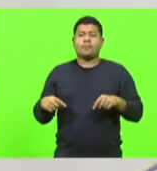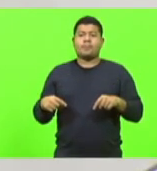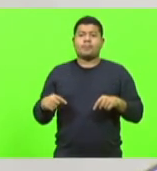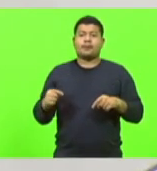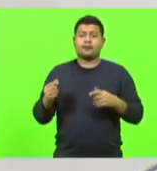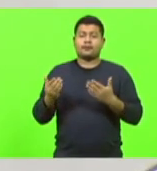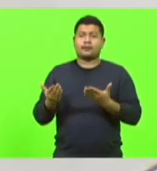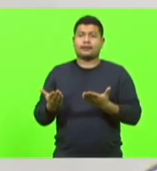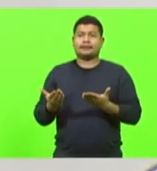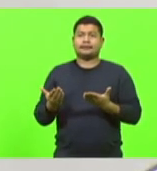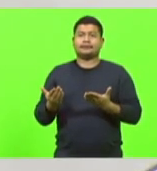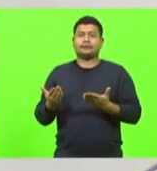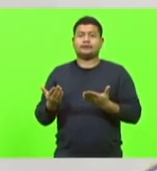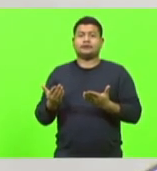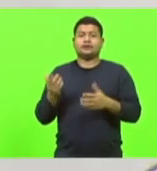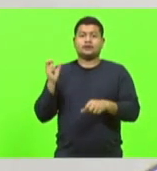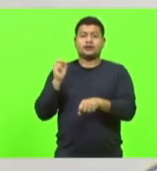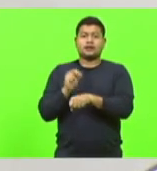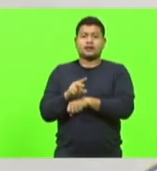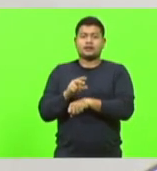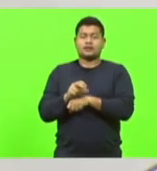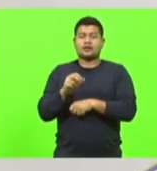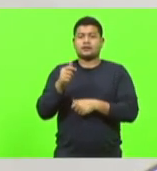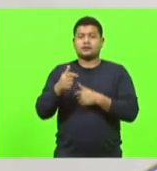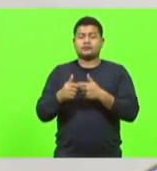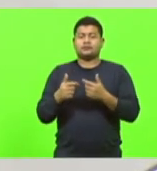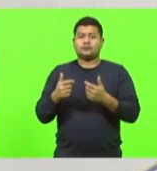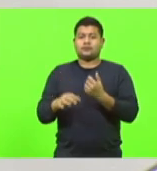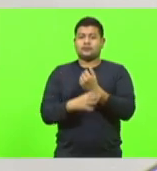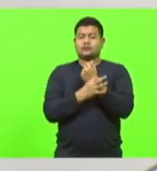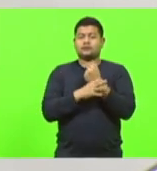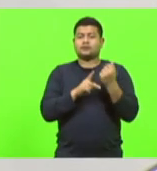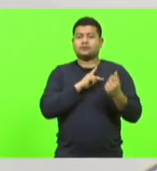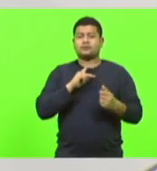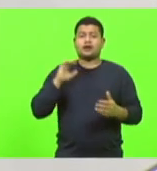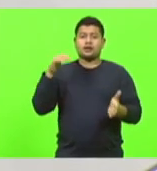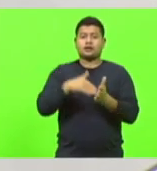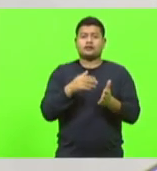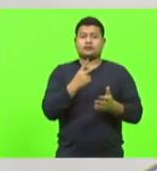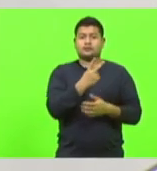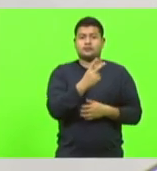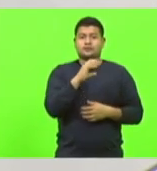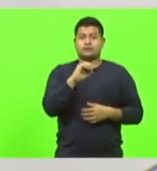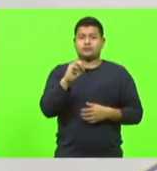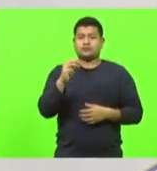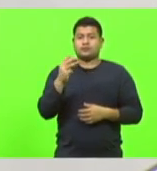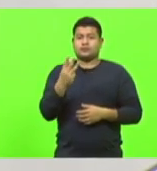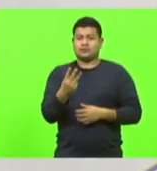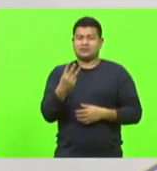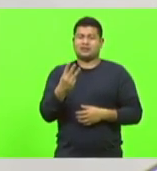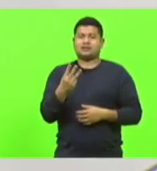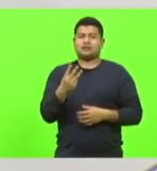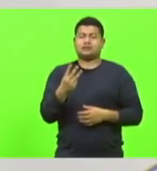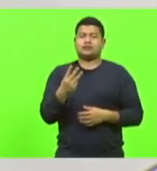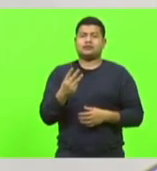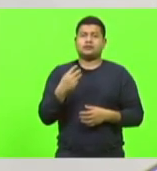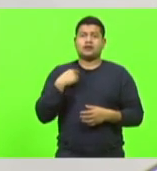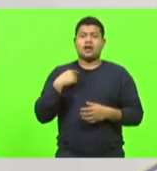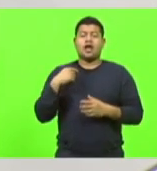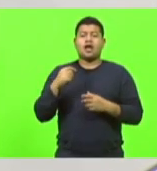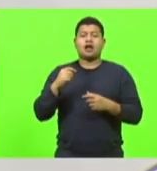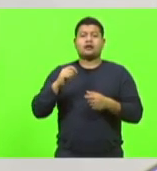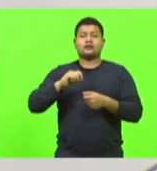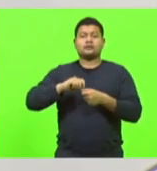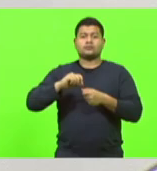entraram até 2016 da Segurança Pública fizeram um concurso onde